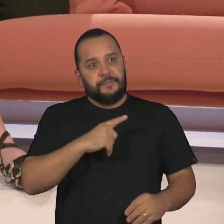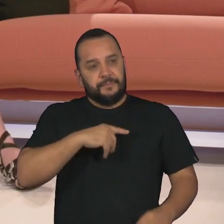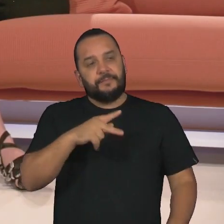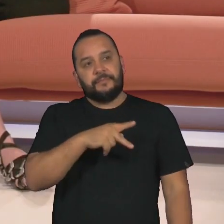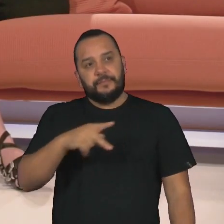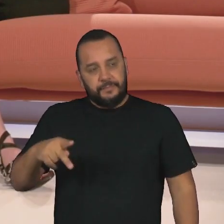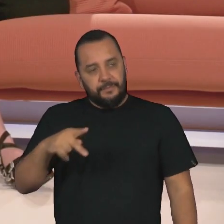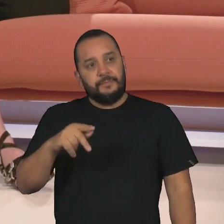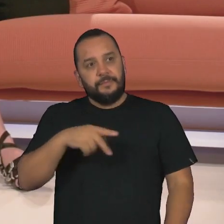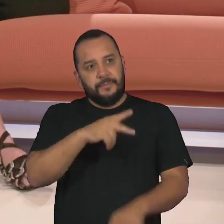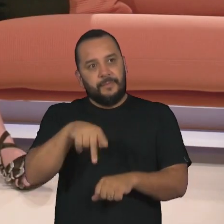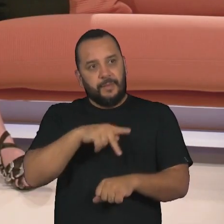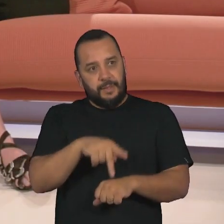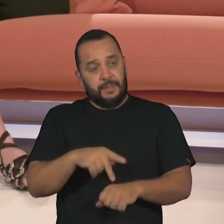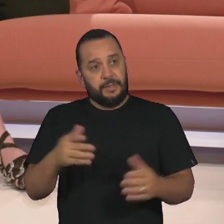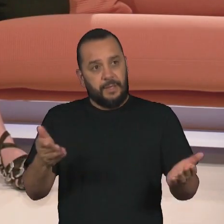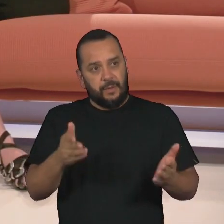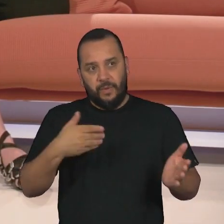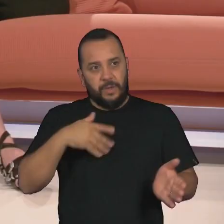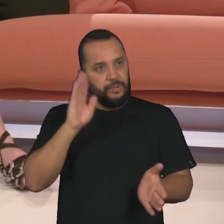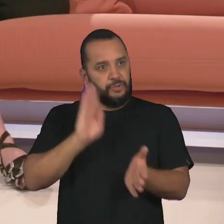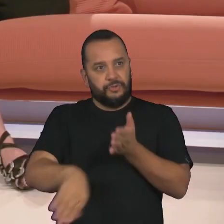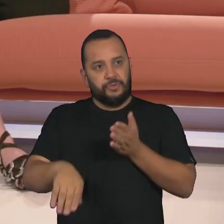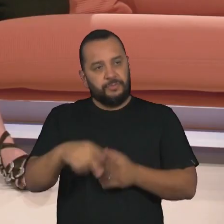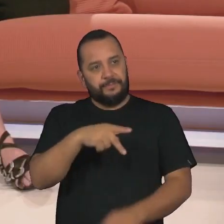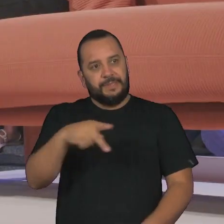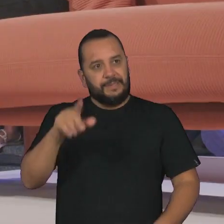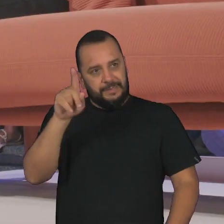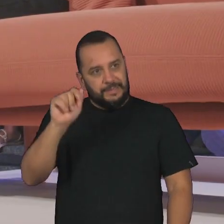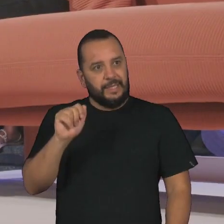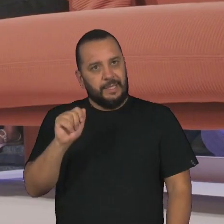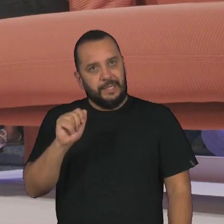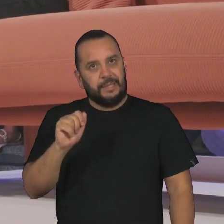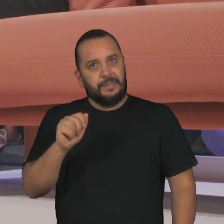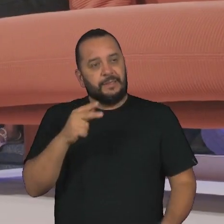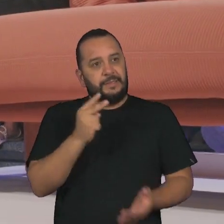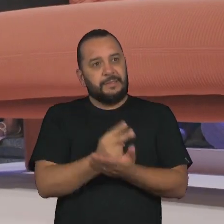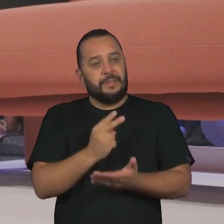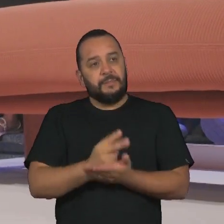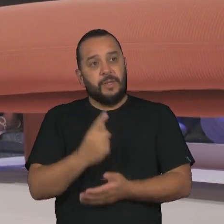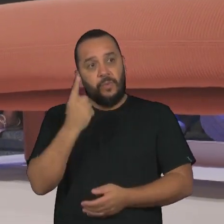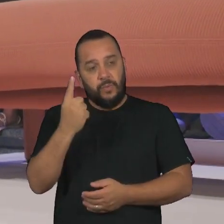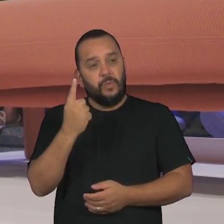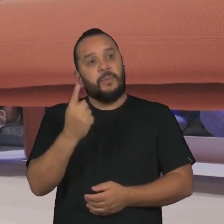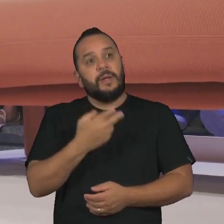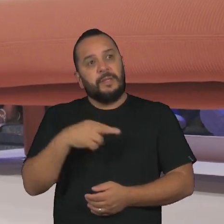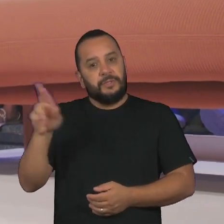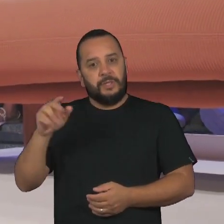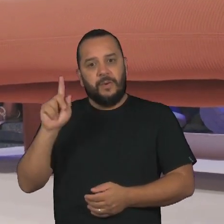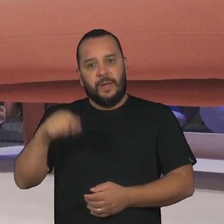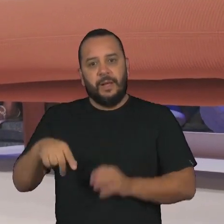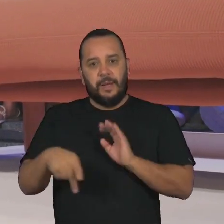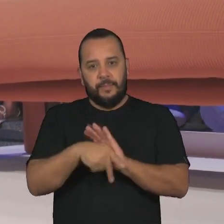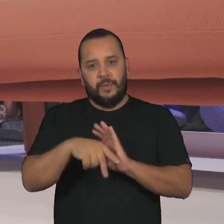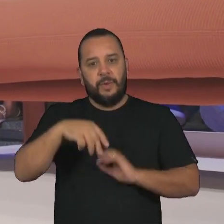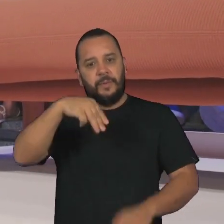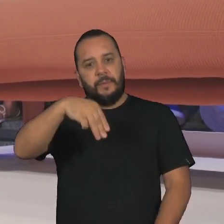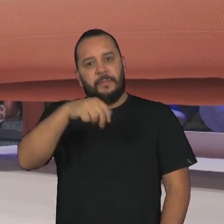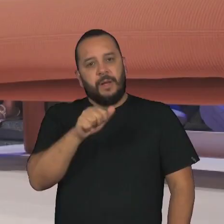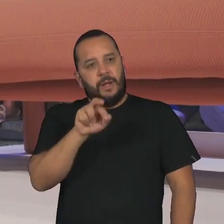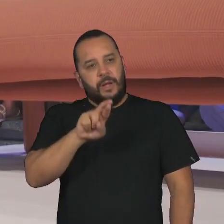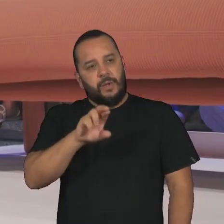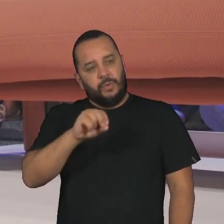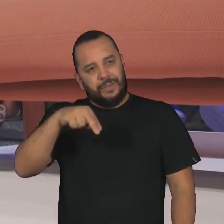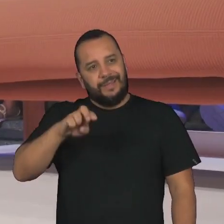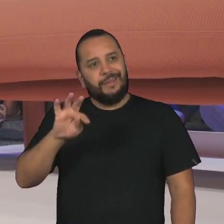presidente da República, que agora está sem presidente, por sinal, que é sempre de uma religião, ele é maronita. Isso. Aí você tem o presidente